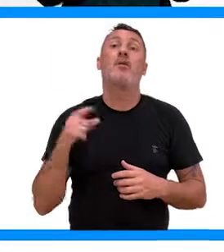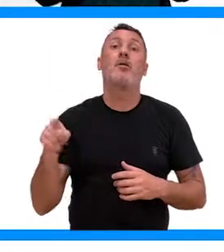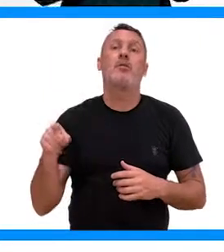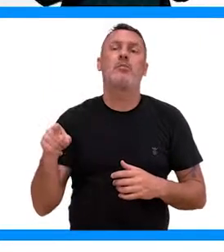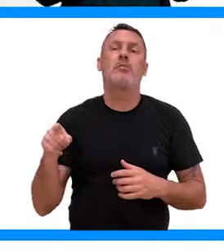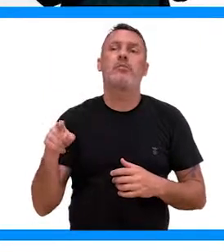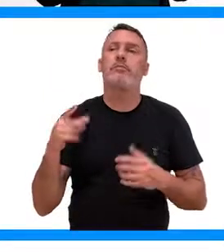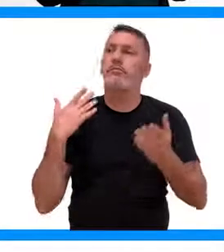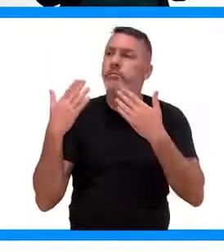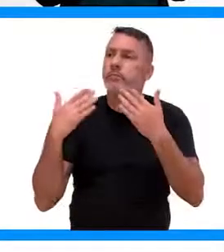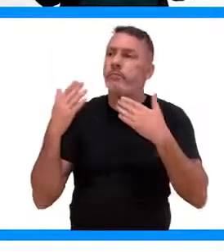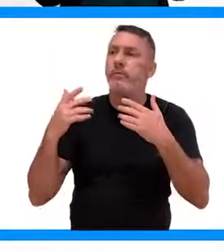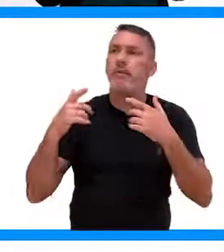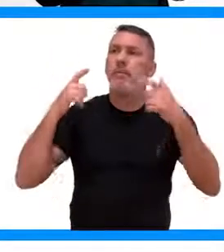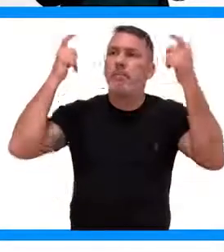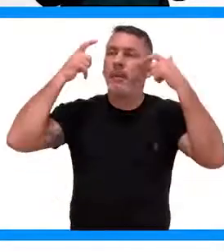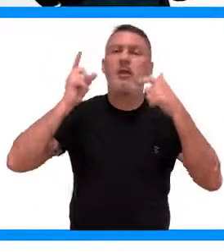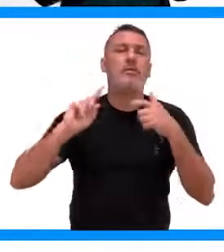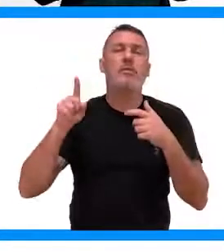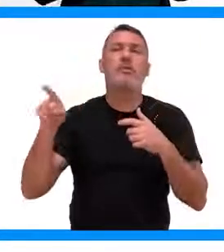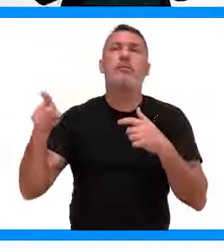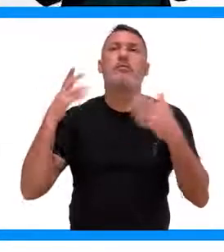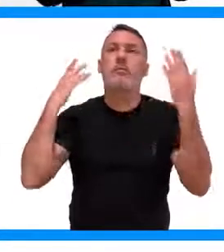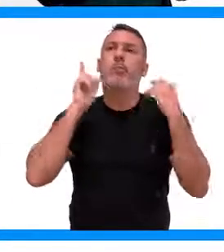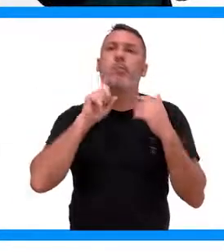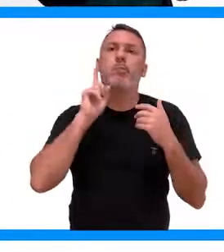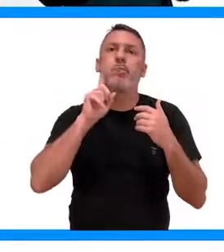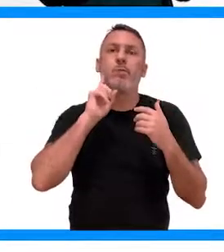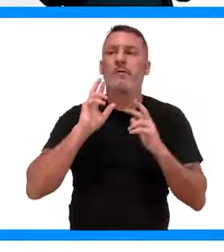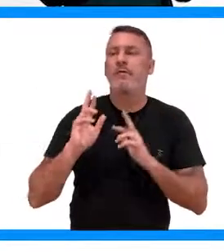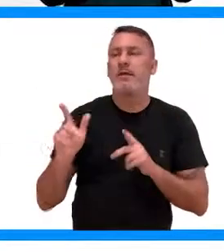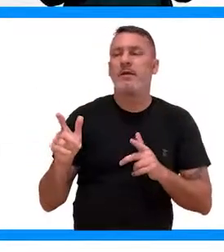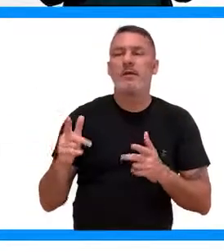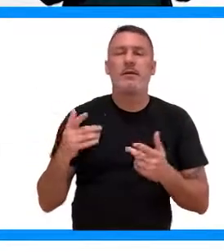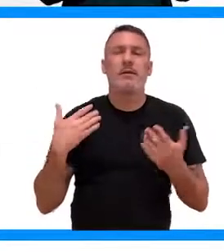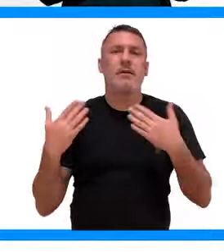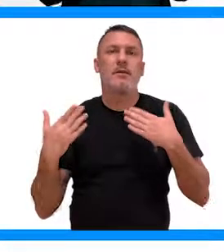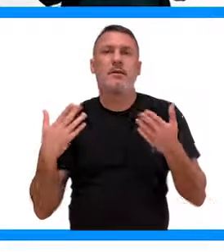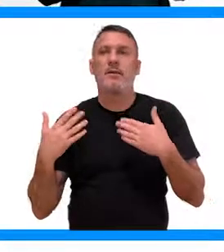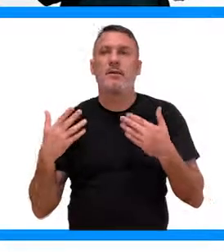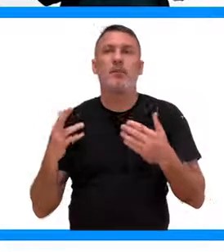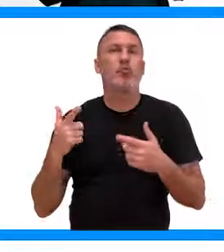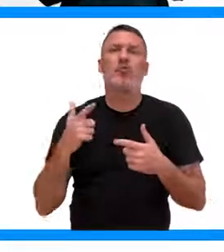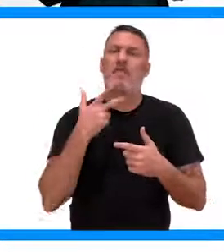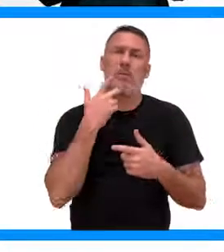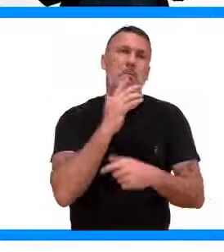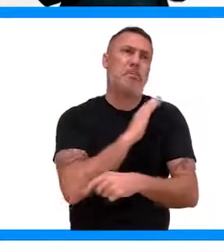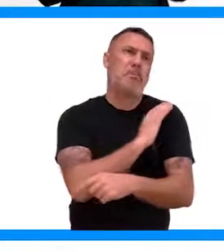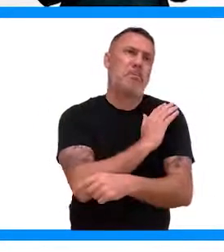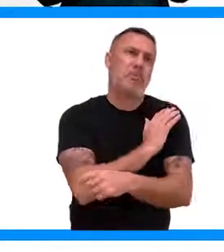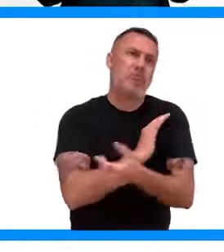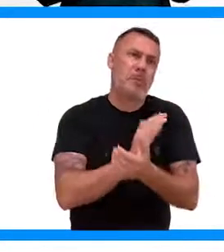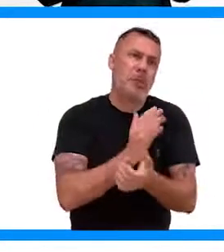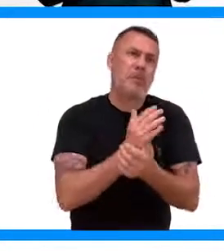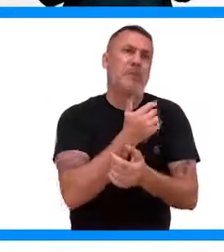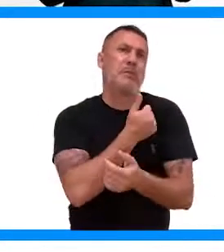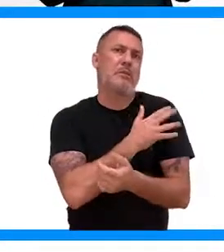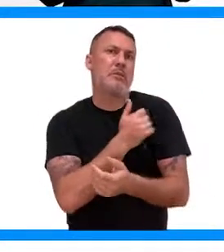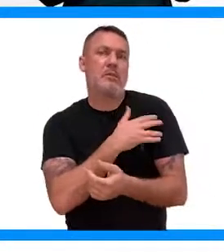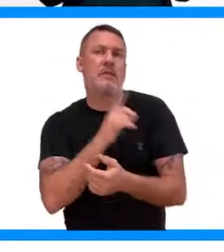filhos não conversam direito com ele, já escolheram o inglês, né? Mas não fala de